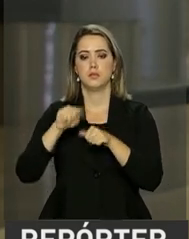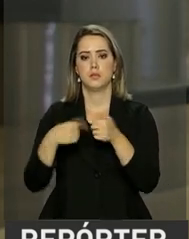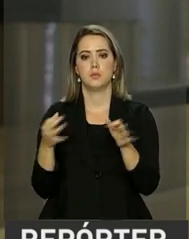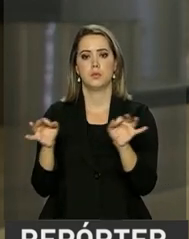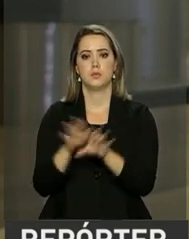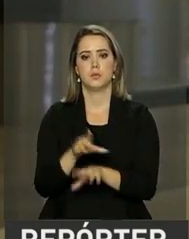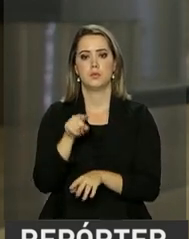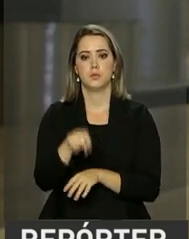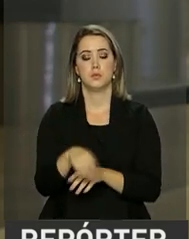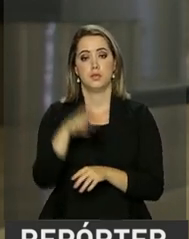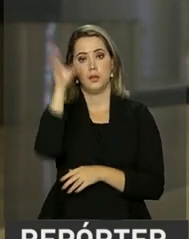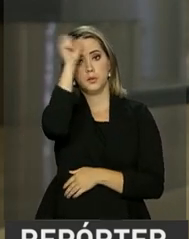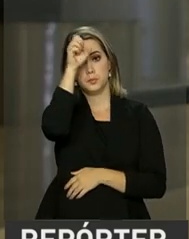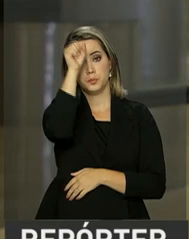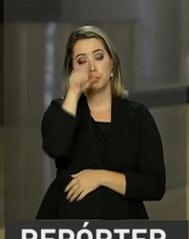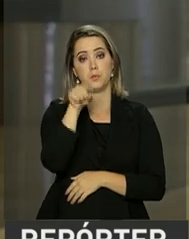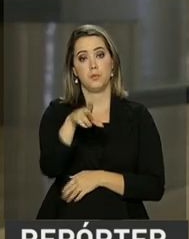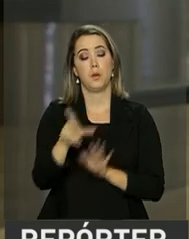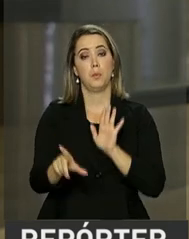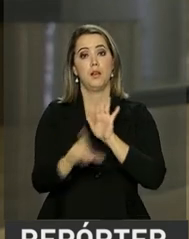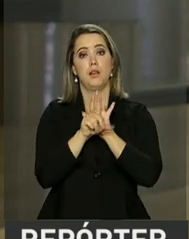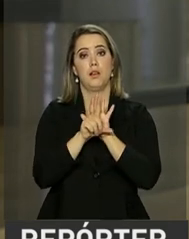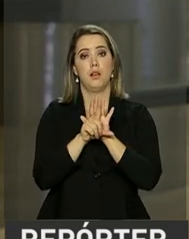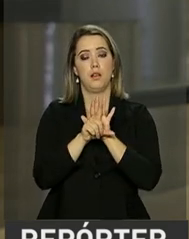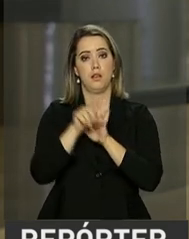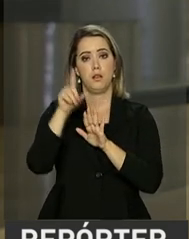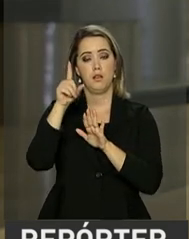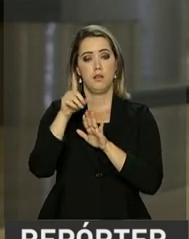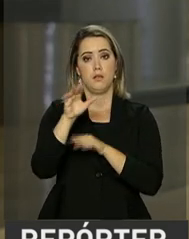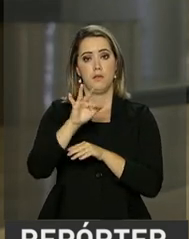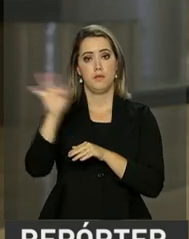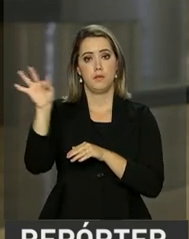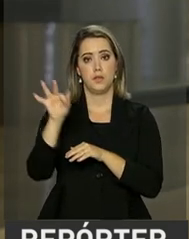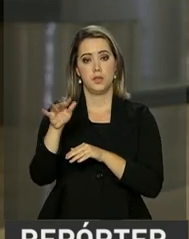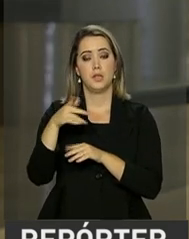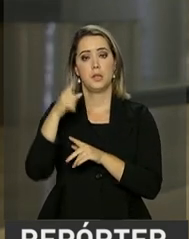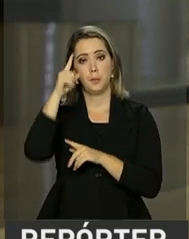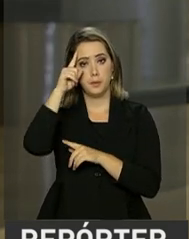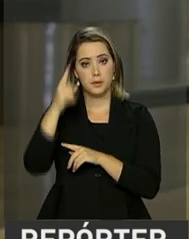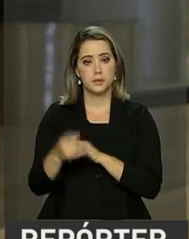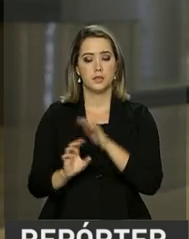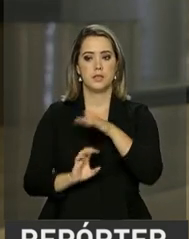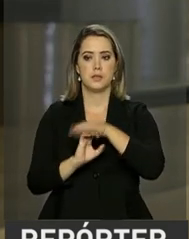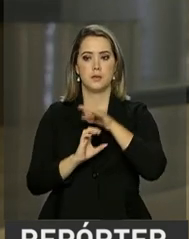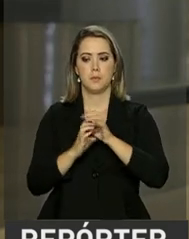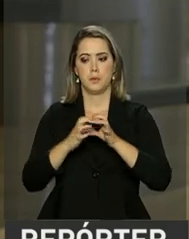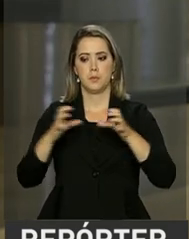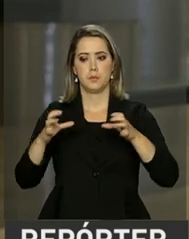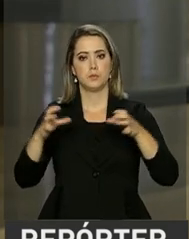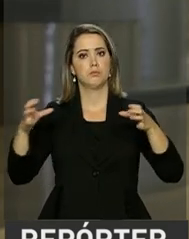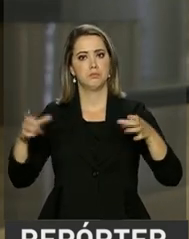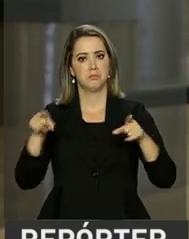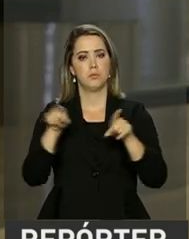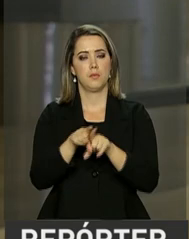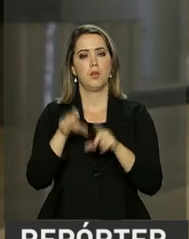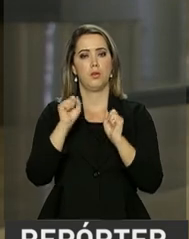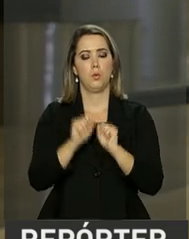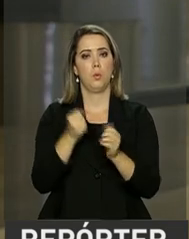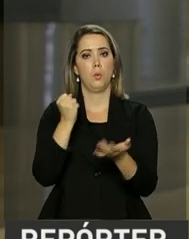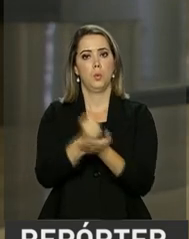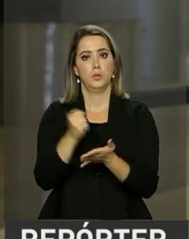conclusão do projeto. Uma lei federal obriga que as empresas de médio e grande porte contratem jovens